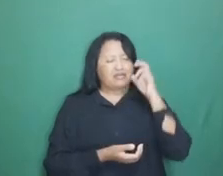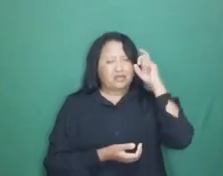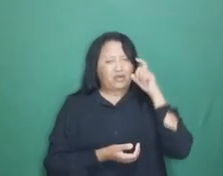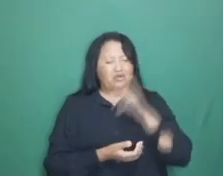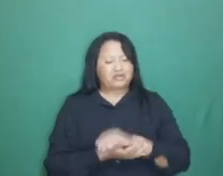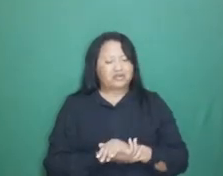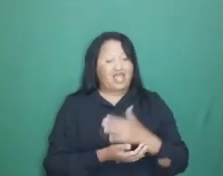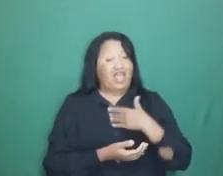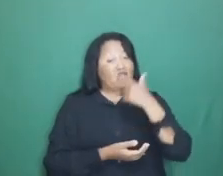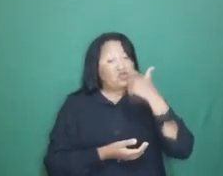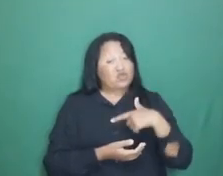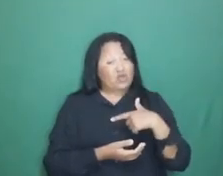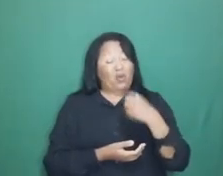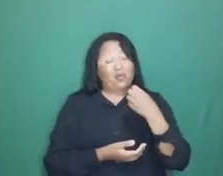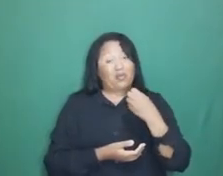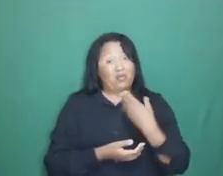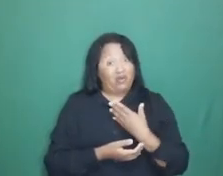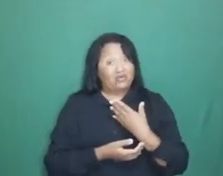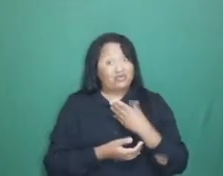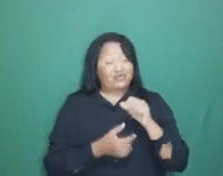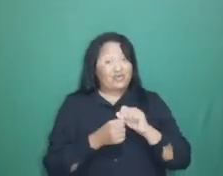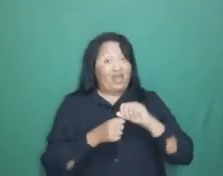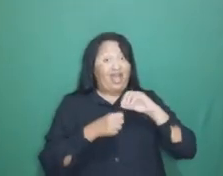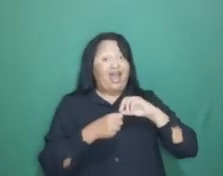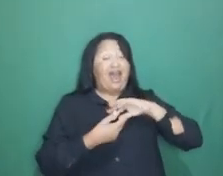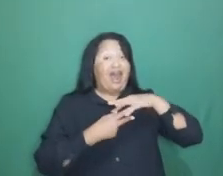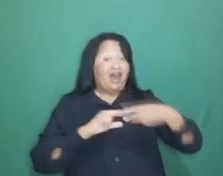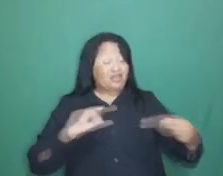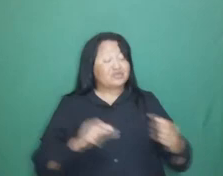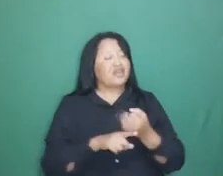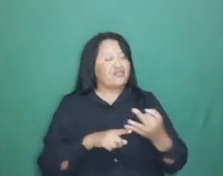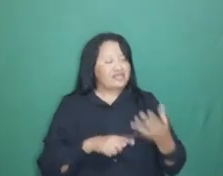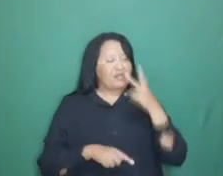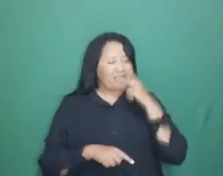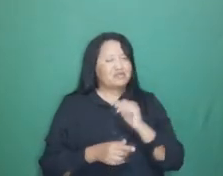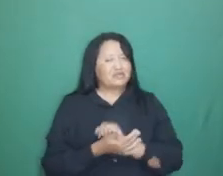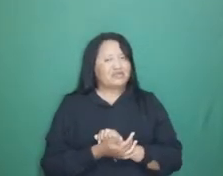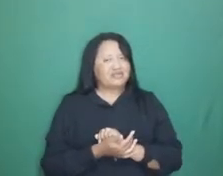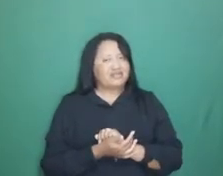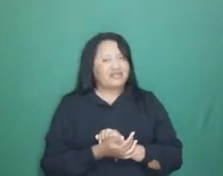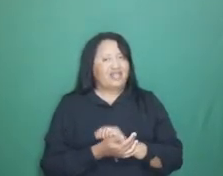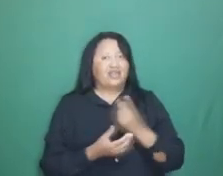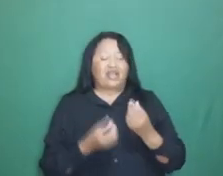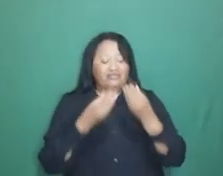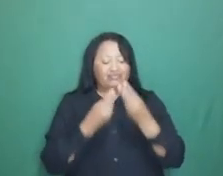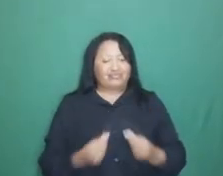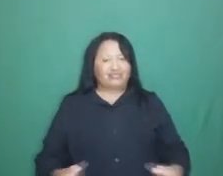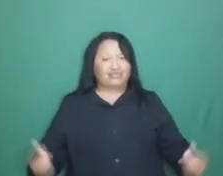eu sou tão bom desintegrando átomos e aí lá a questão da Física mesmo quanto desintegrado